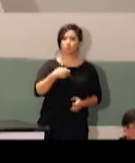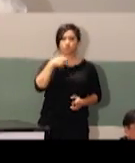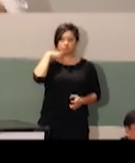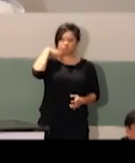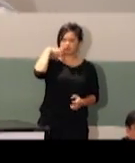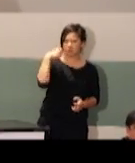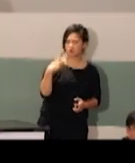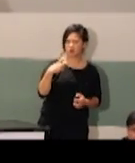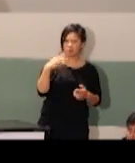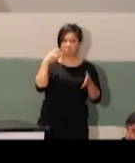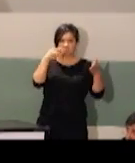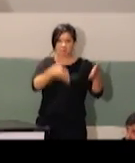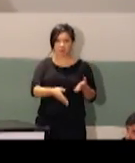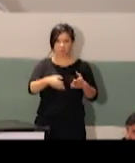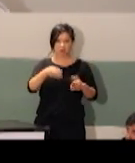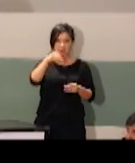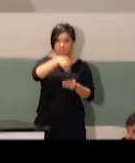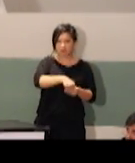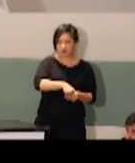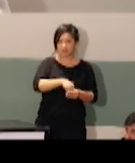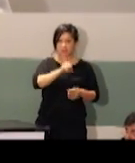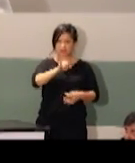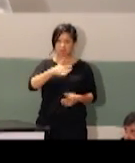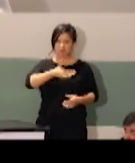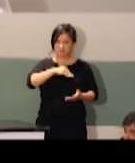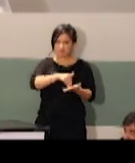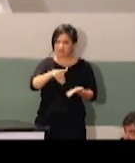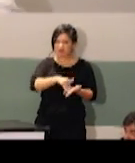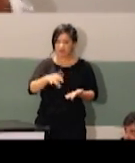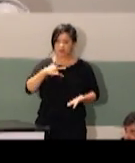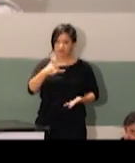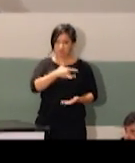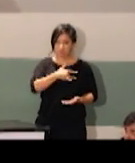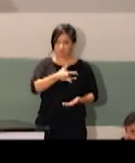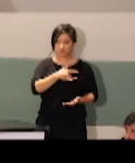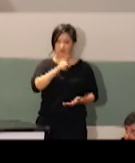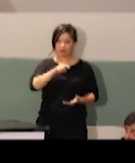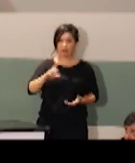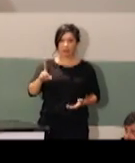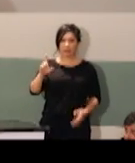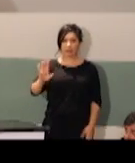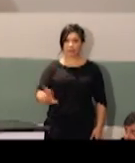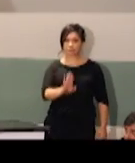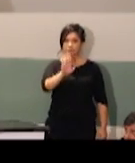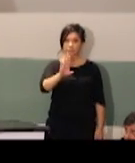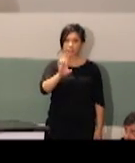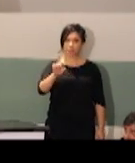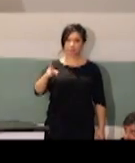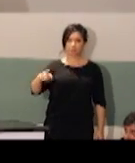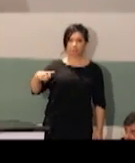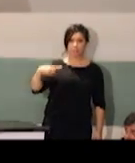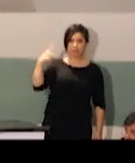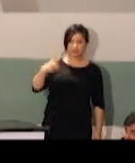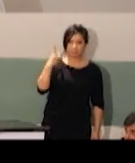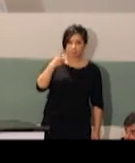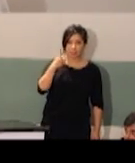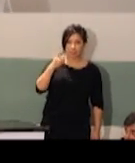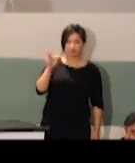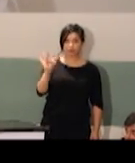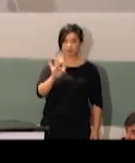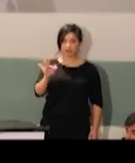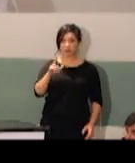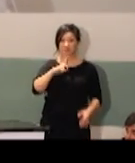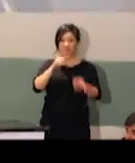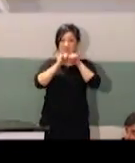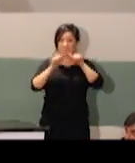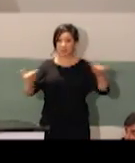vergonha de participar das eleições se o meu secretário de saúde fosse candidato a deputado federal com a campanha mais